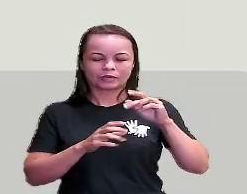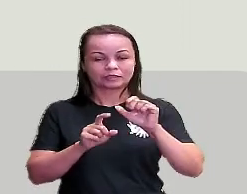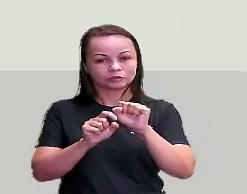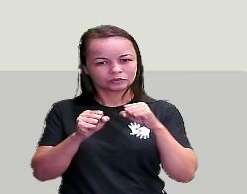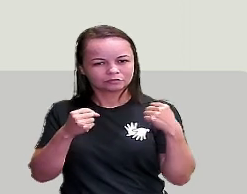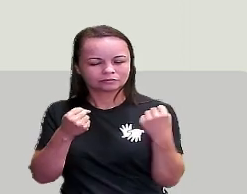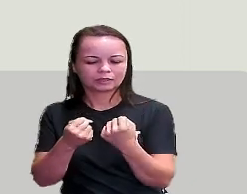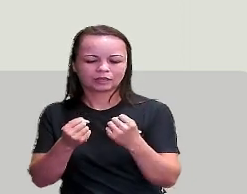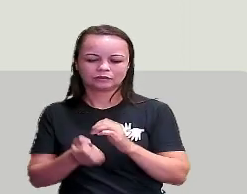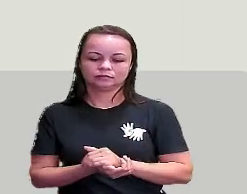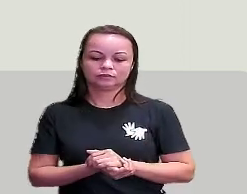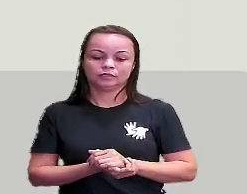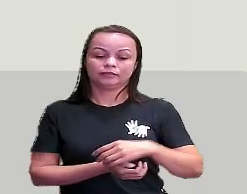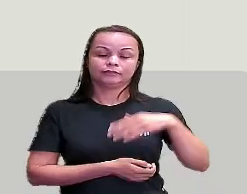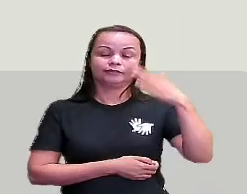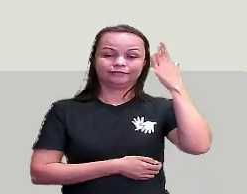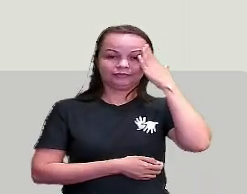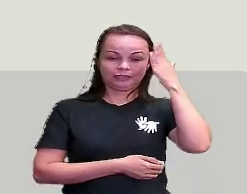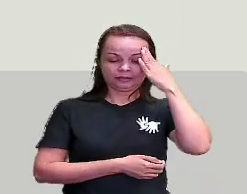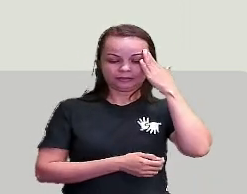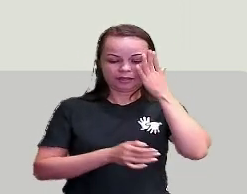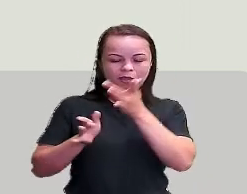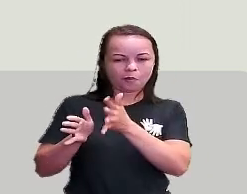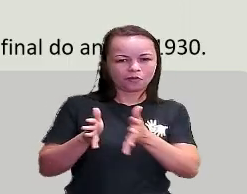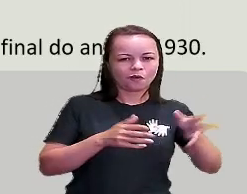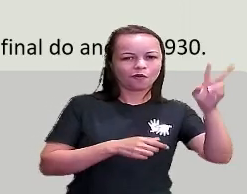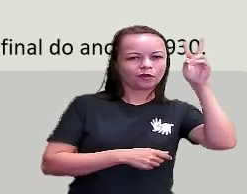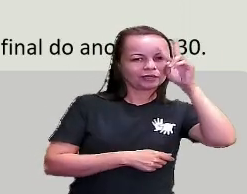entender as transformações ao longo da história.